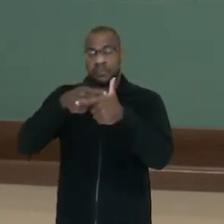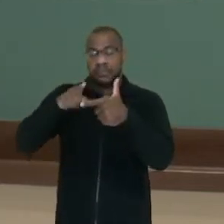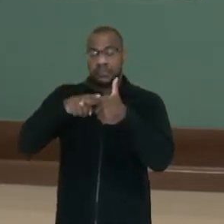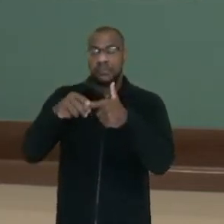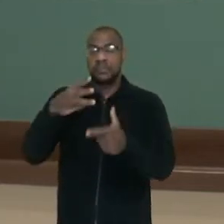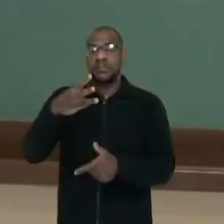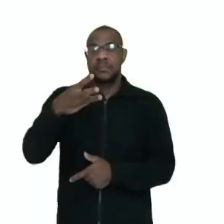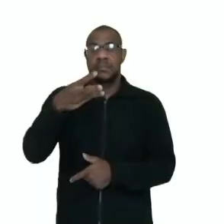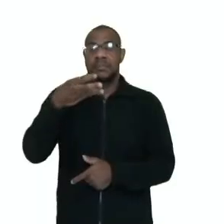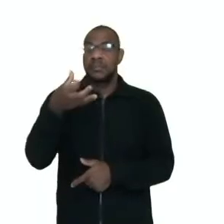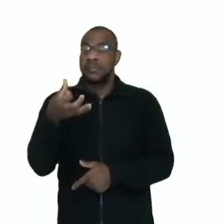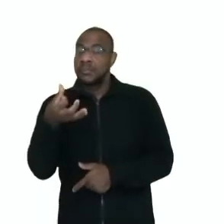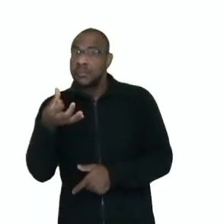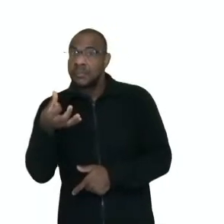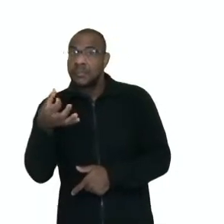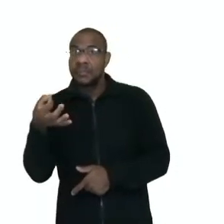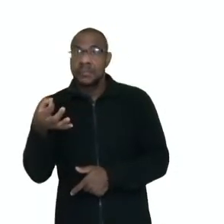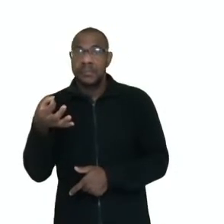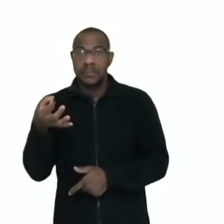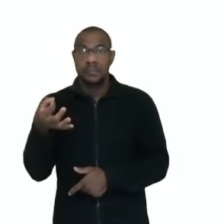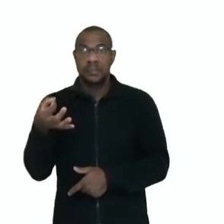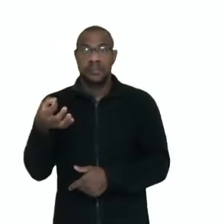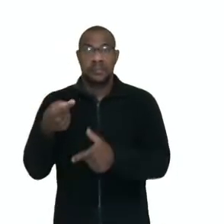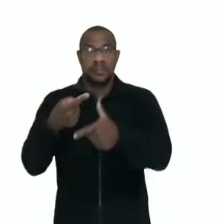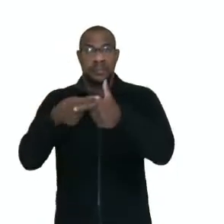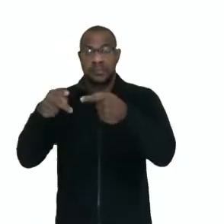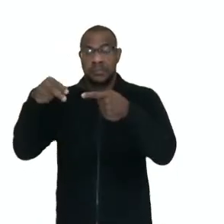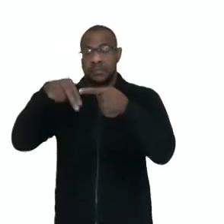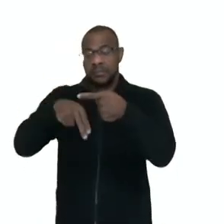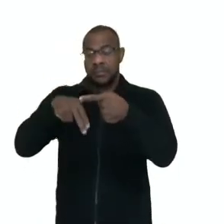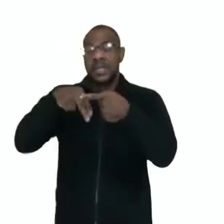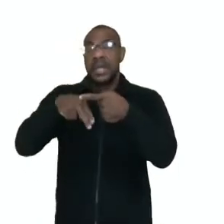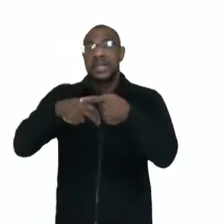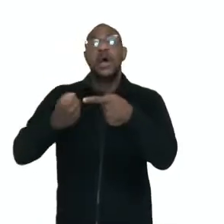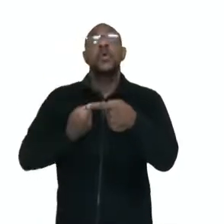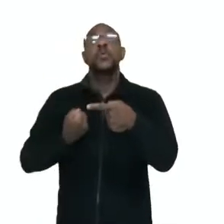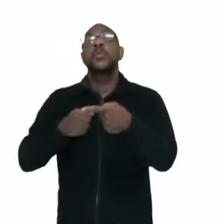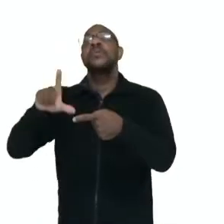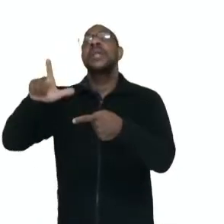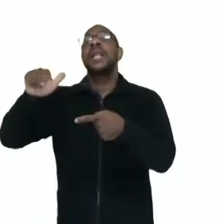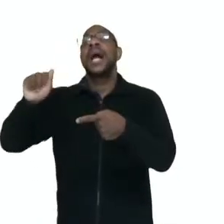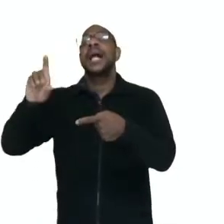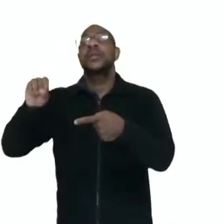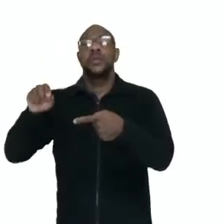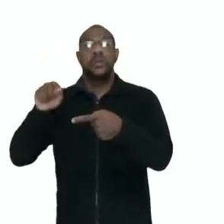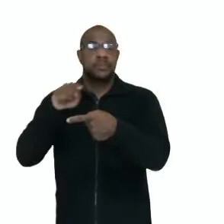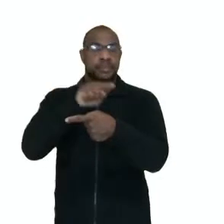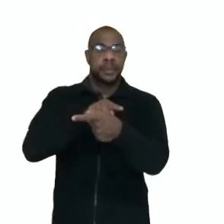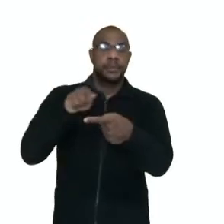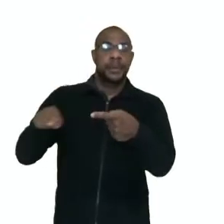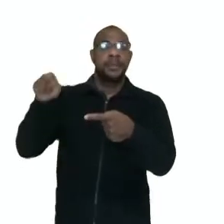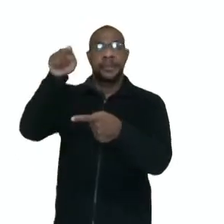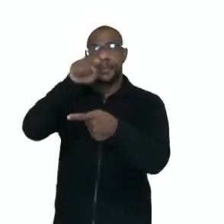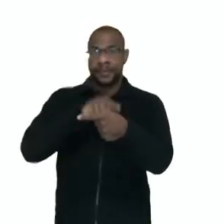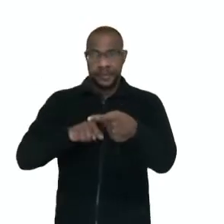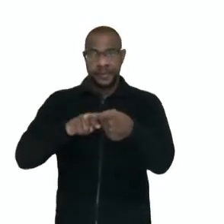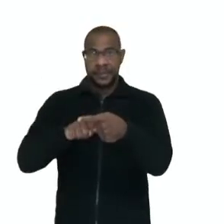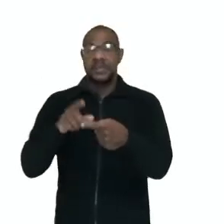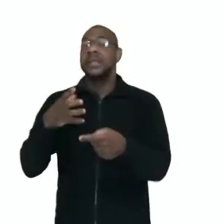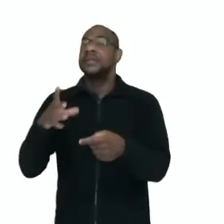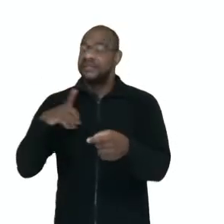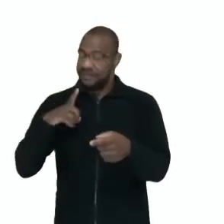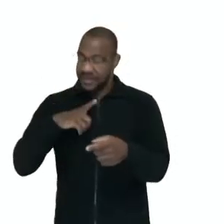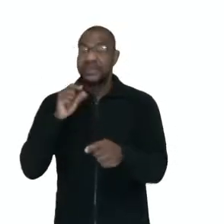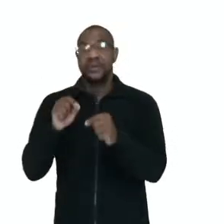por N, onde N é o número de lados do polígono. Pronto, você vai ter a medida do ângulo central. Dependendo de